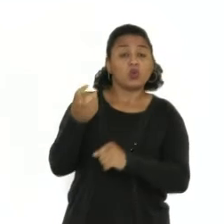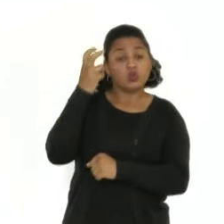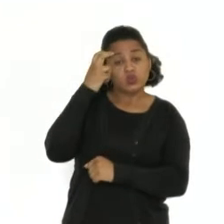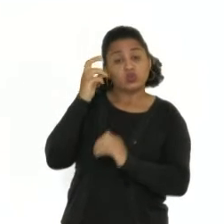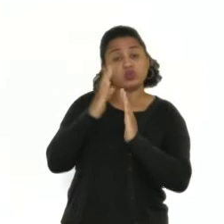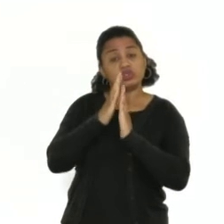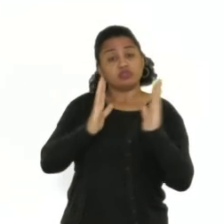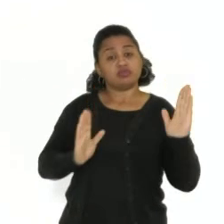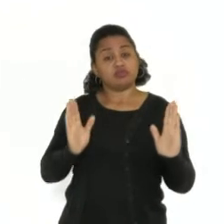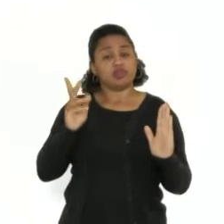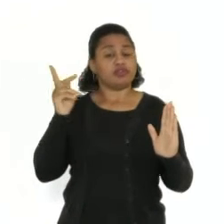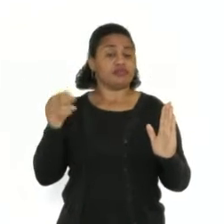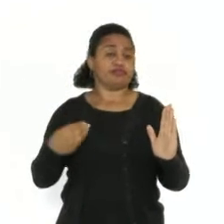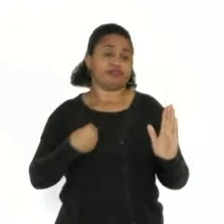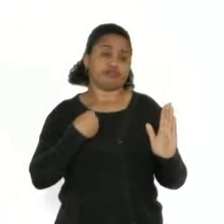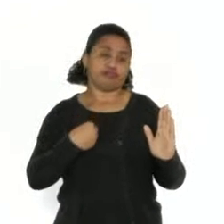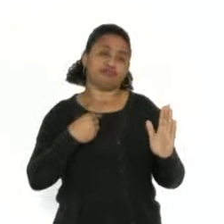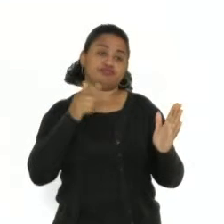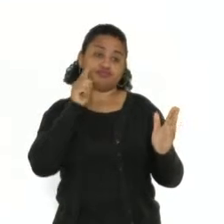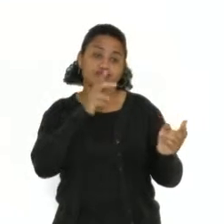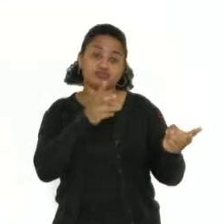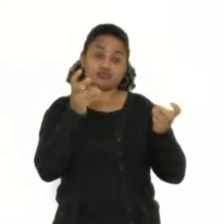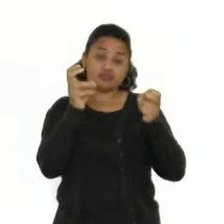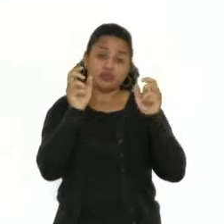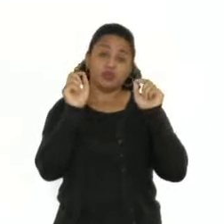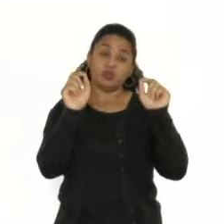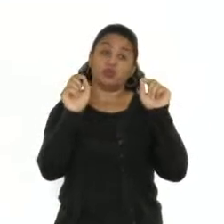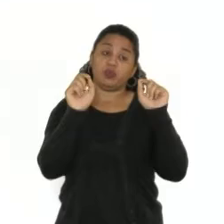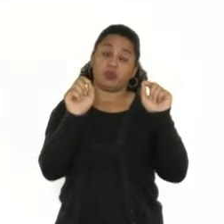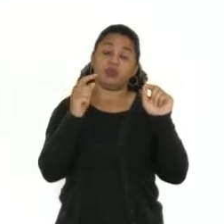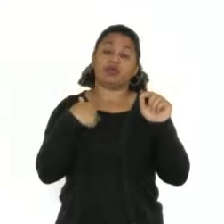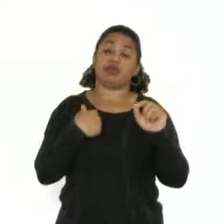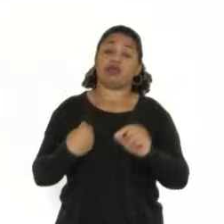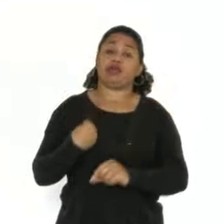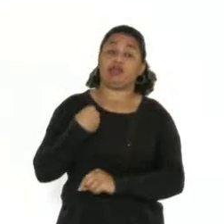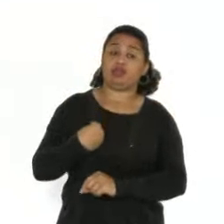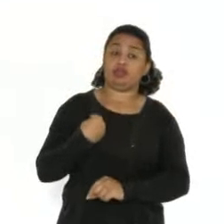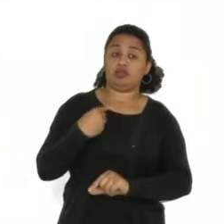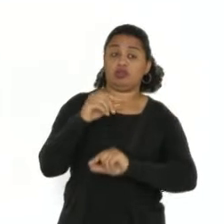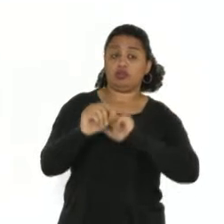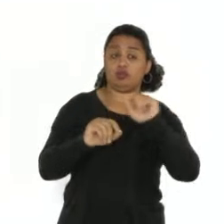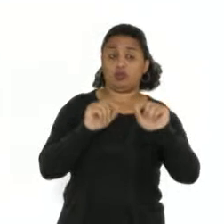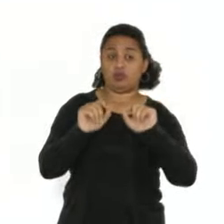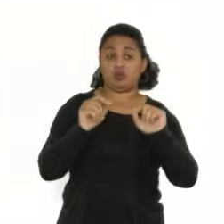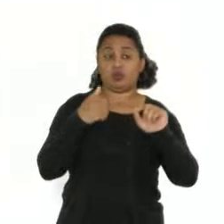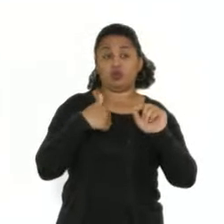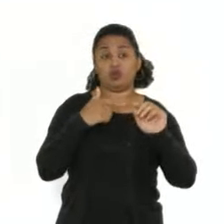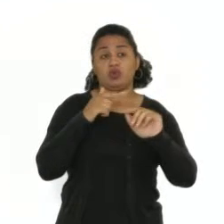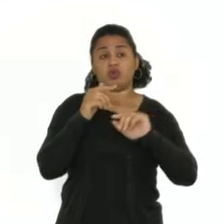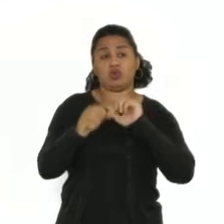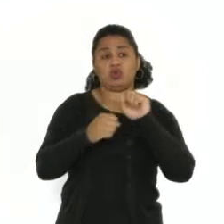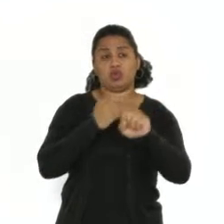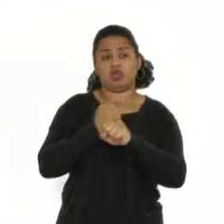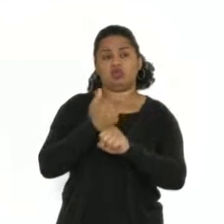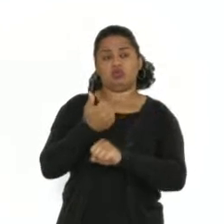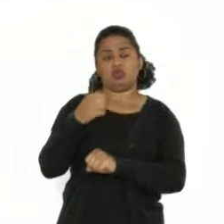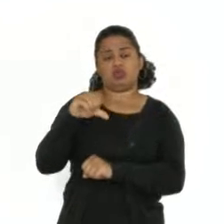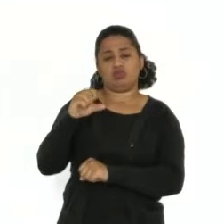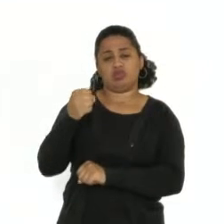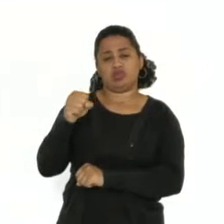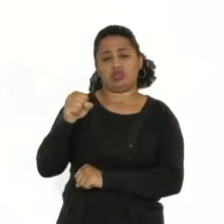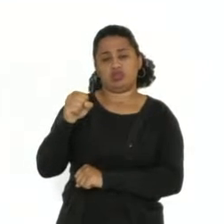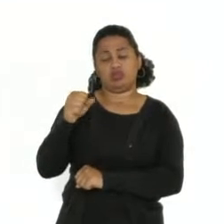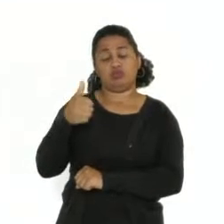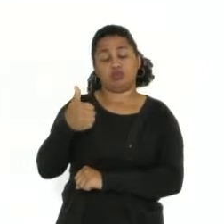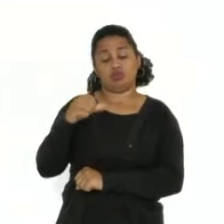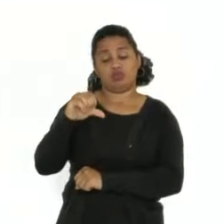pessoa viveu. Eu observo aqui, ó, que ela viveu em 1908, o